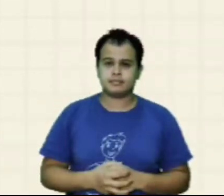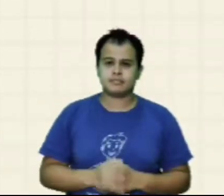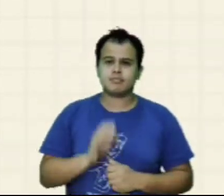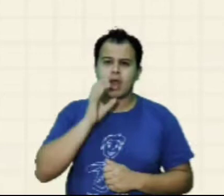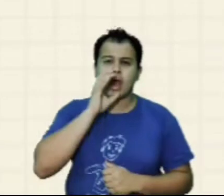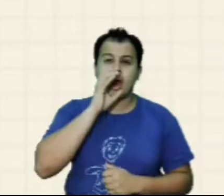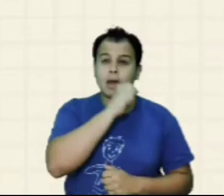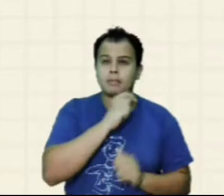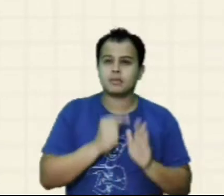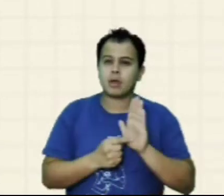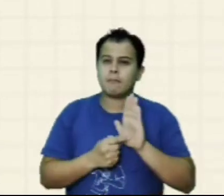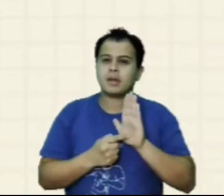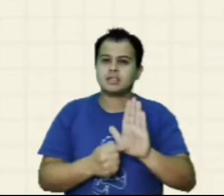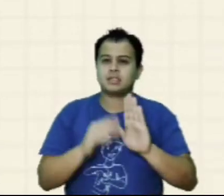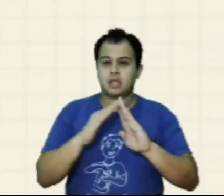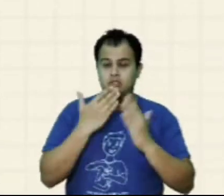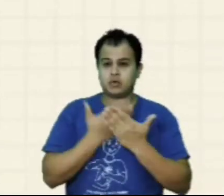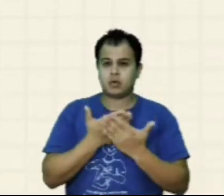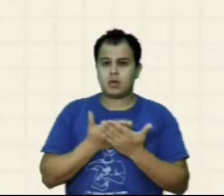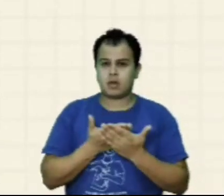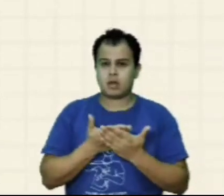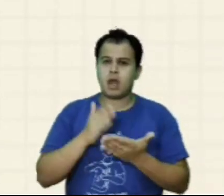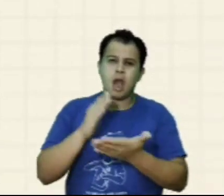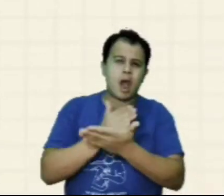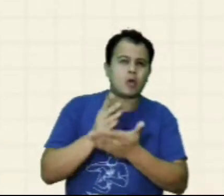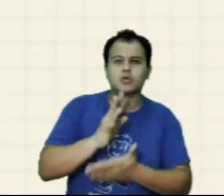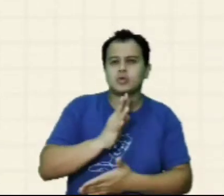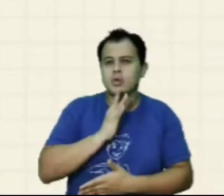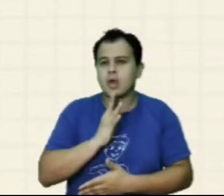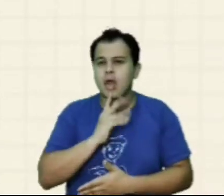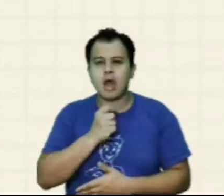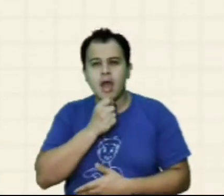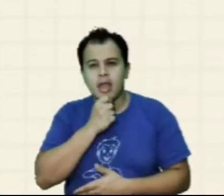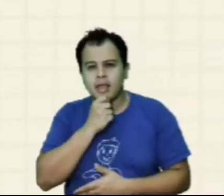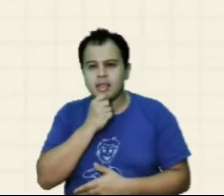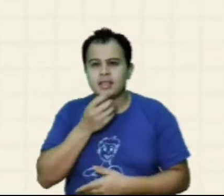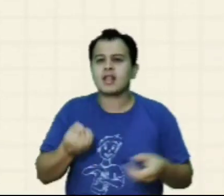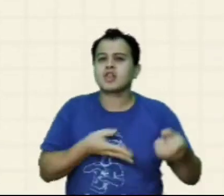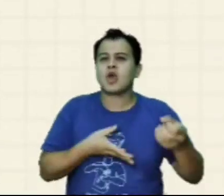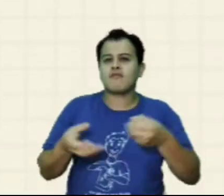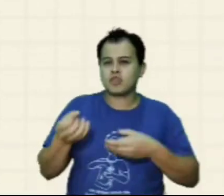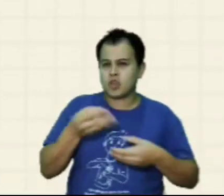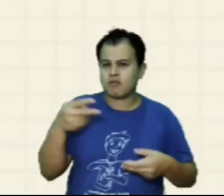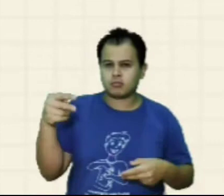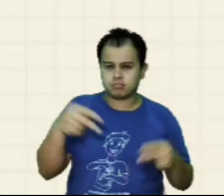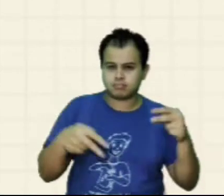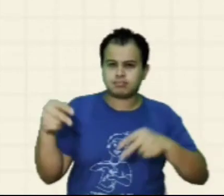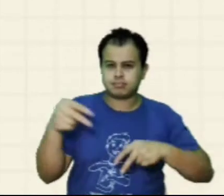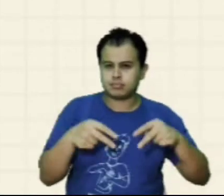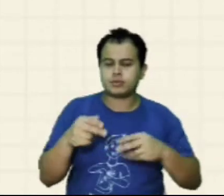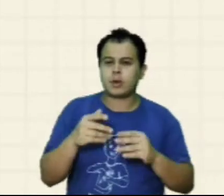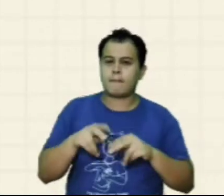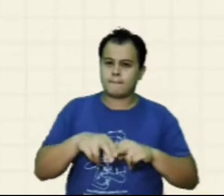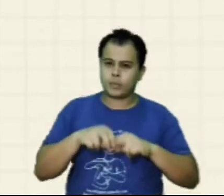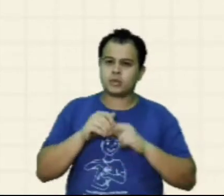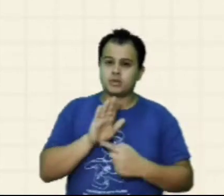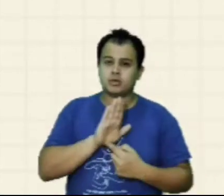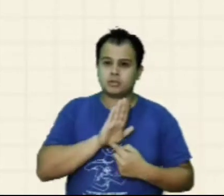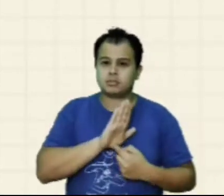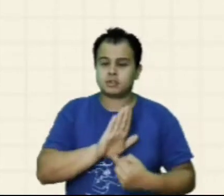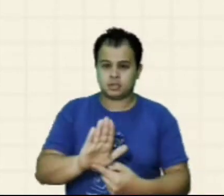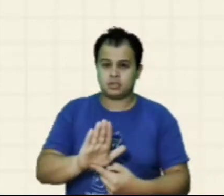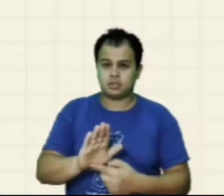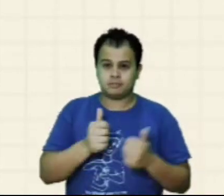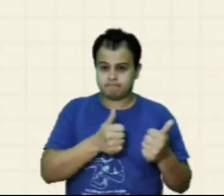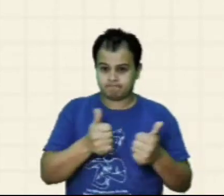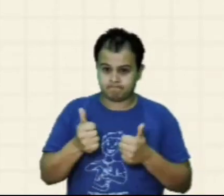Eu vou fazer uma rápida apresentação da nossa escola, porque a gente tem muitos pais vindos da creche, alunos novos que entraram agora em janeiro, que